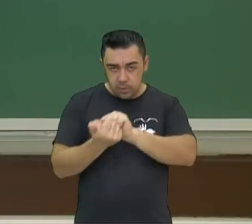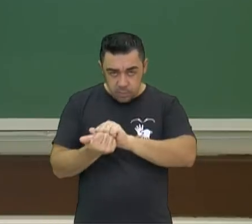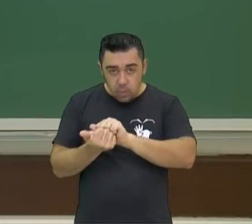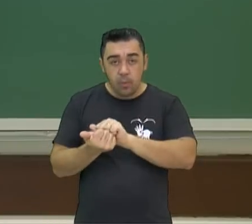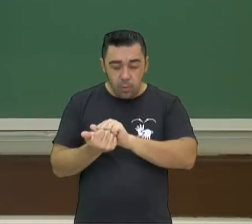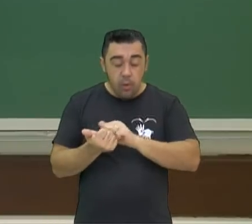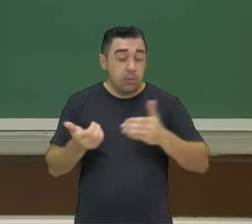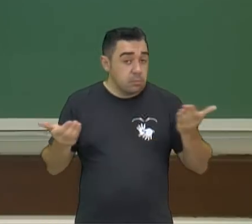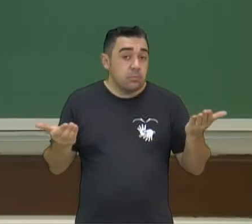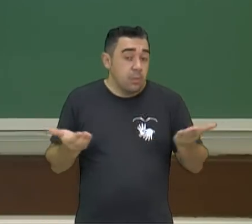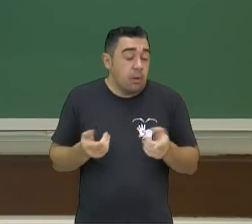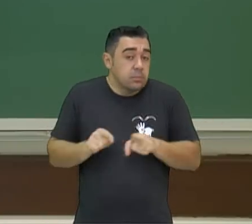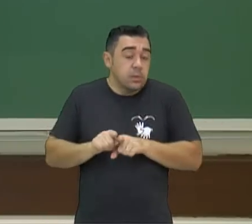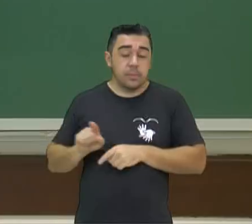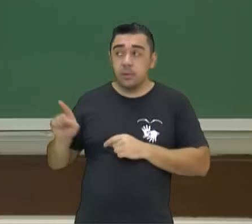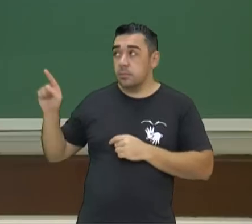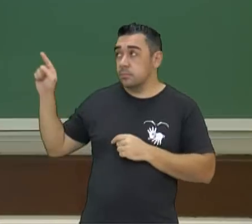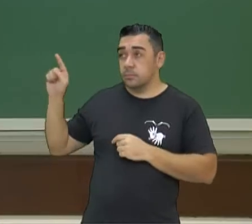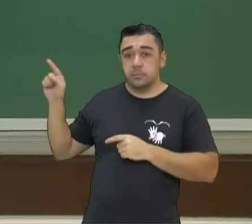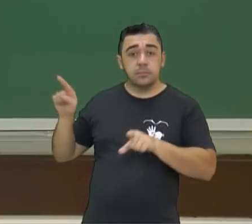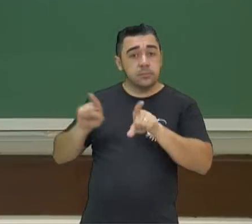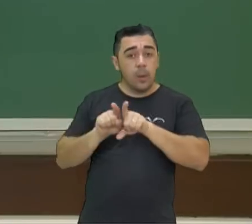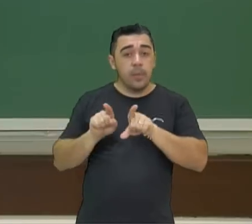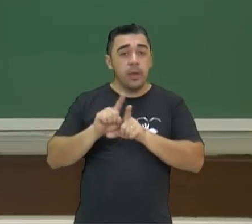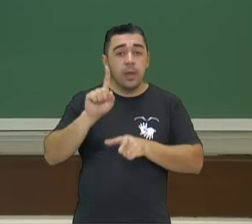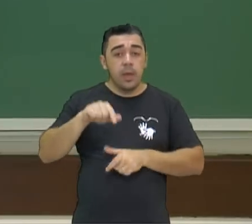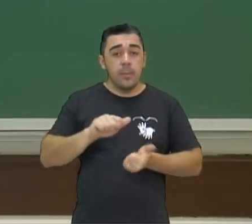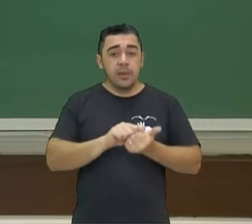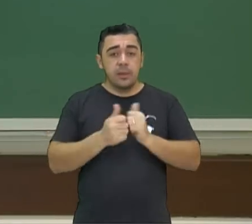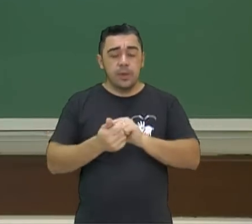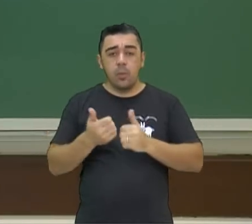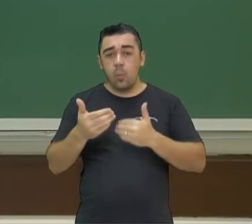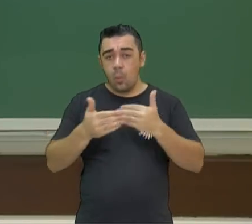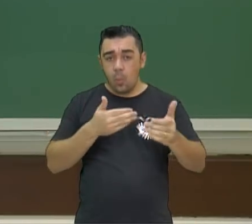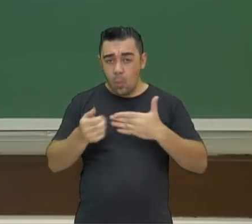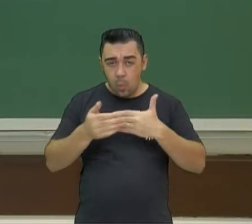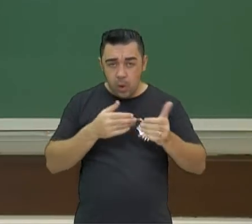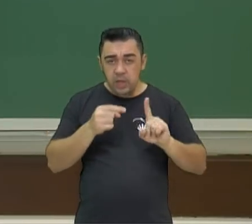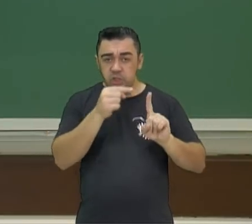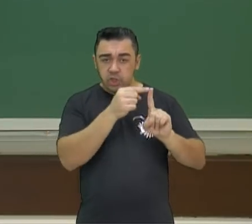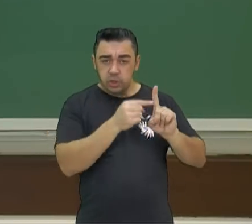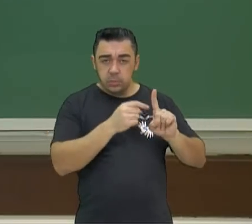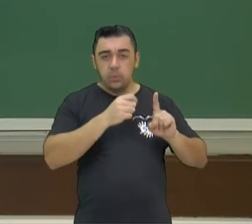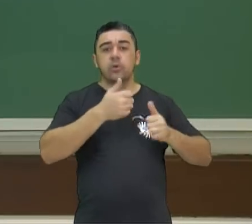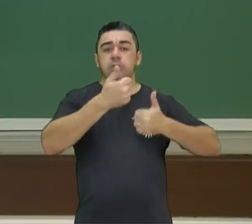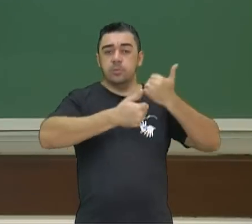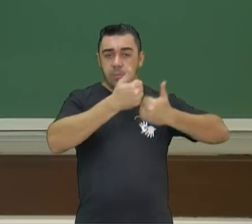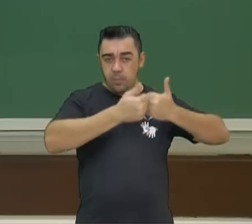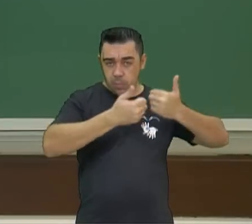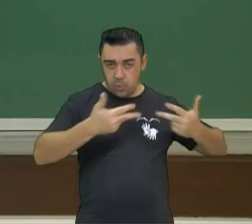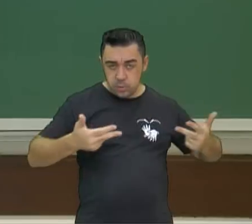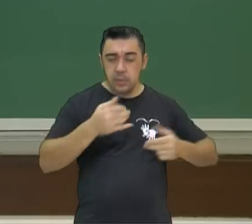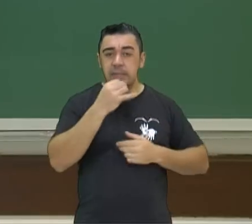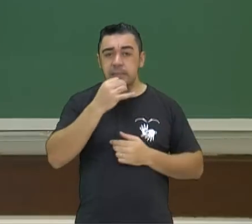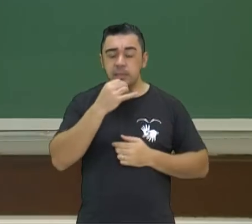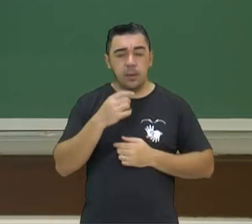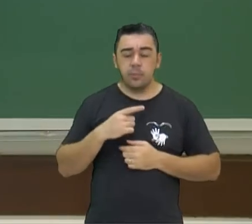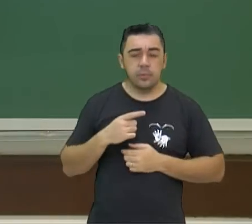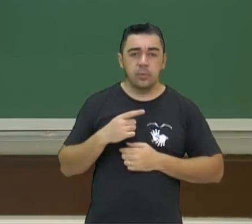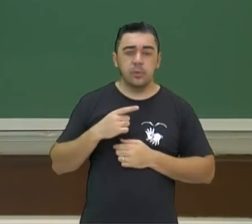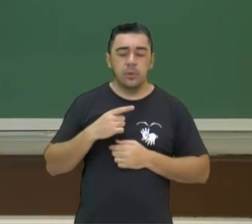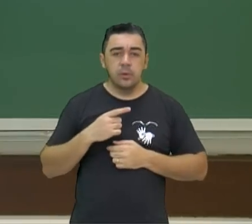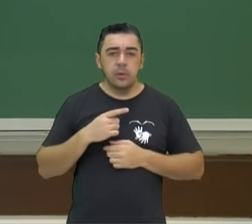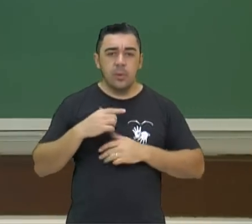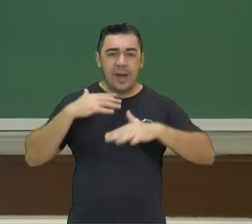né? Aqui também. Então, a gente sabe que em qualquer modalidade, quando os atletas não estão continuamente